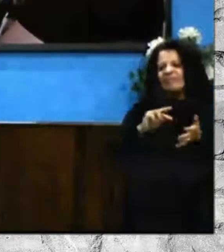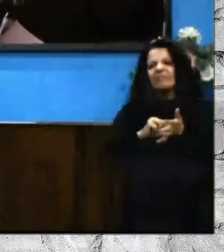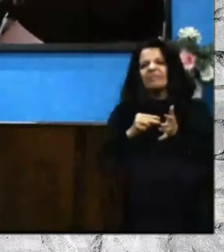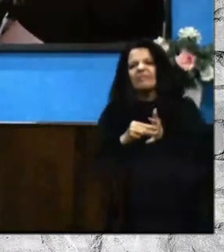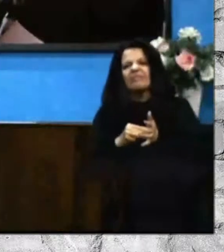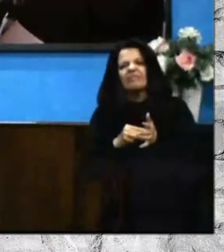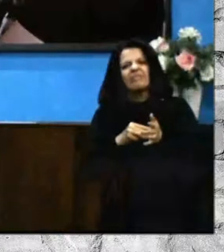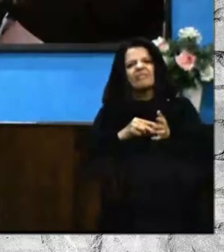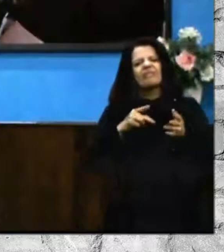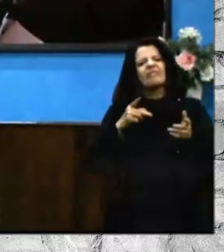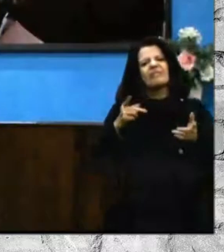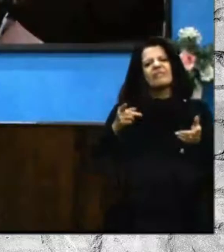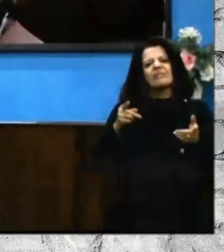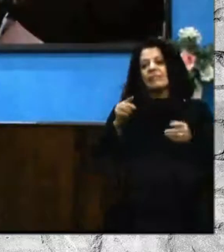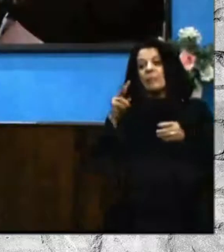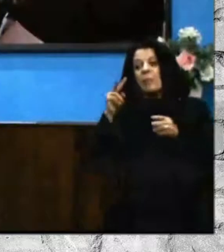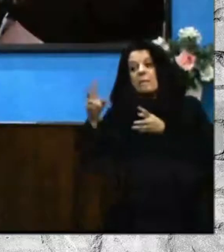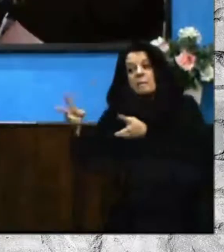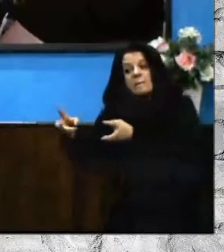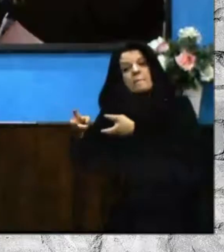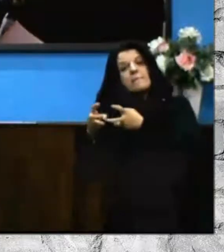realidade. Ele está dizendo assim, ó: veja,